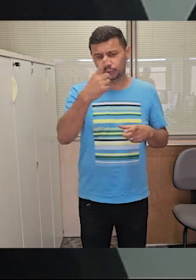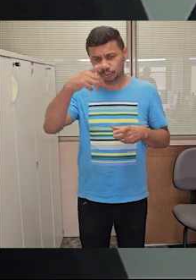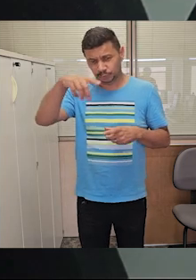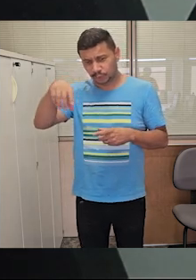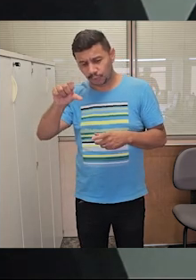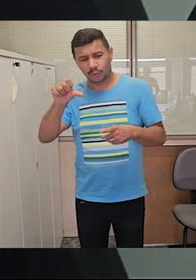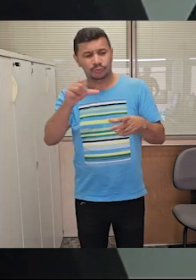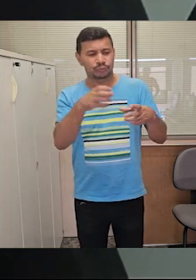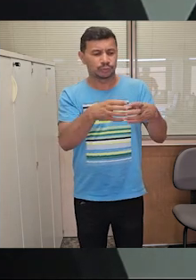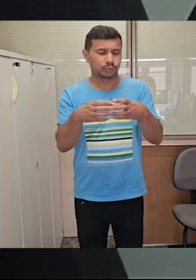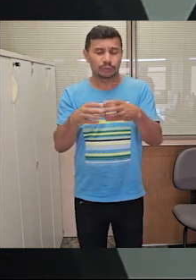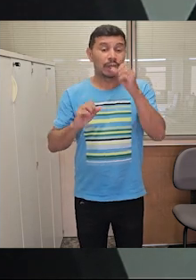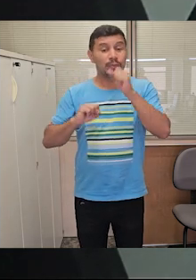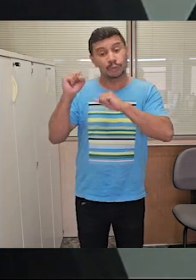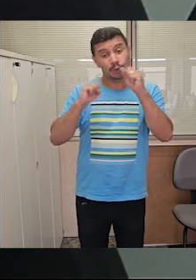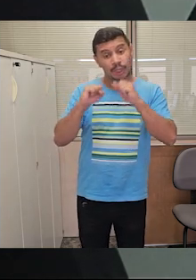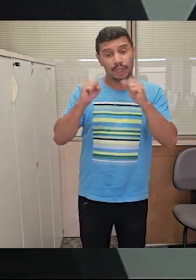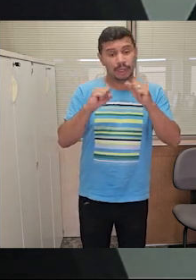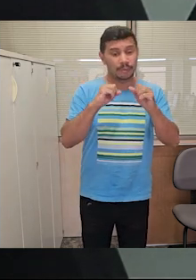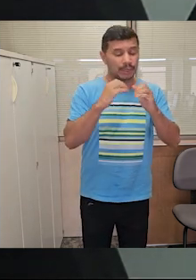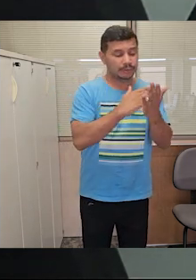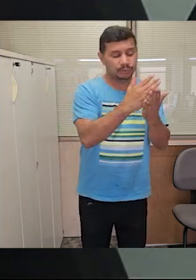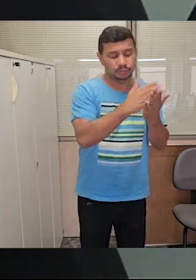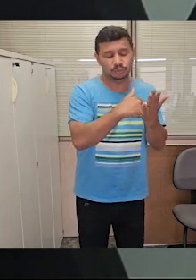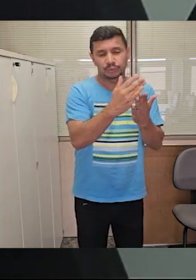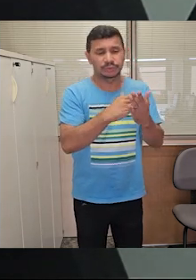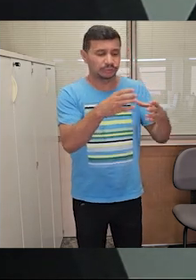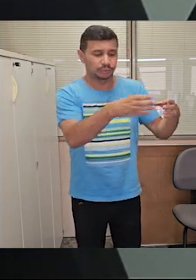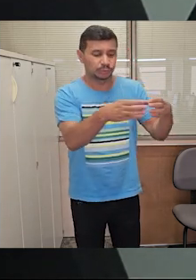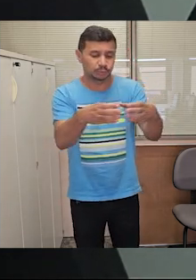dividida a empresa, né? Representantes por seção.